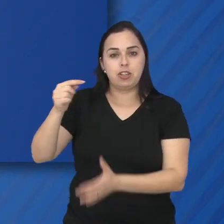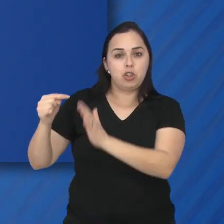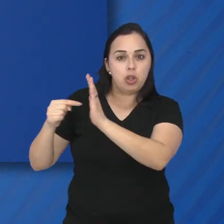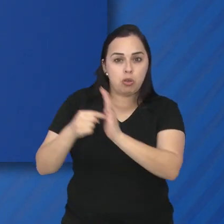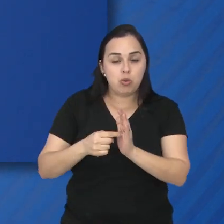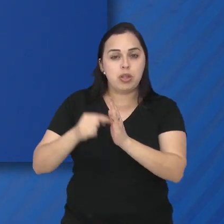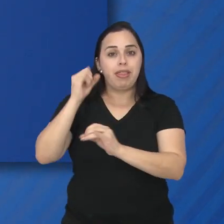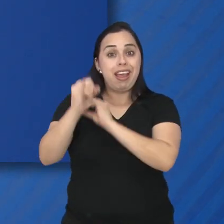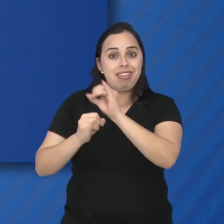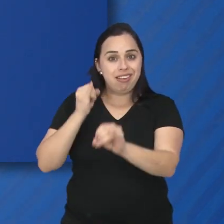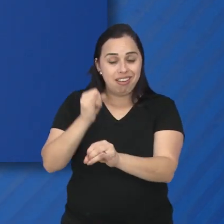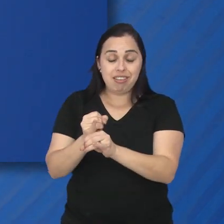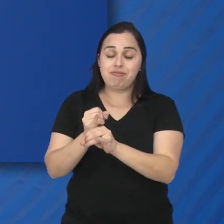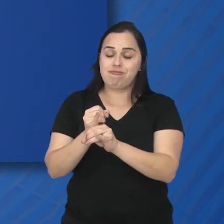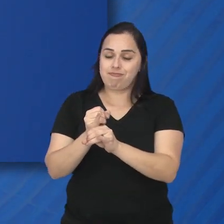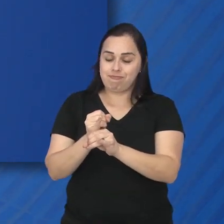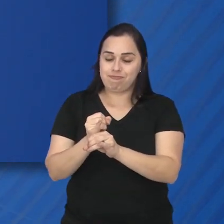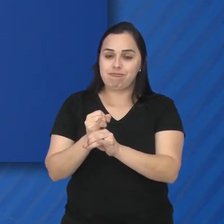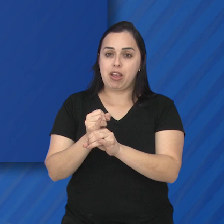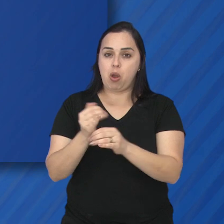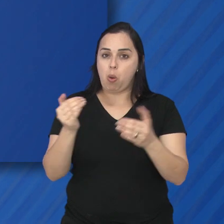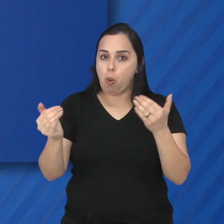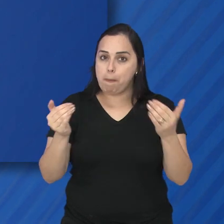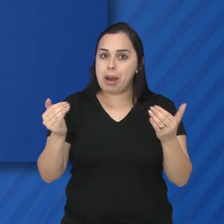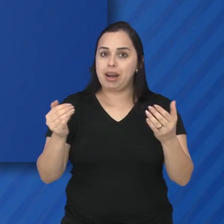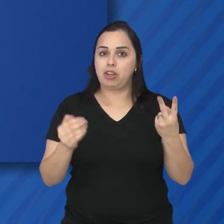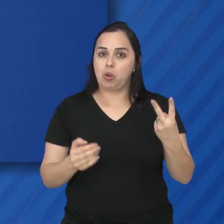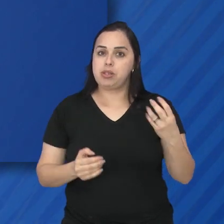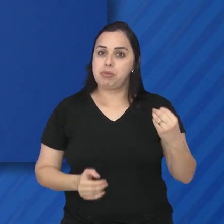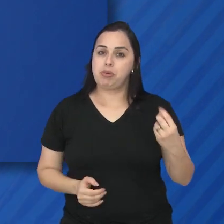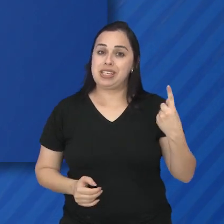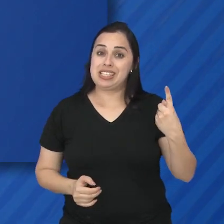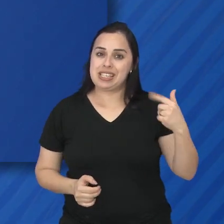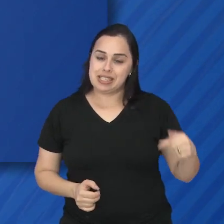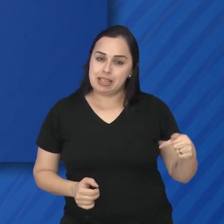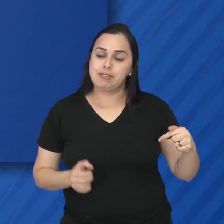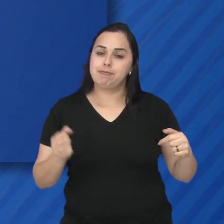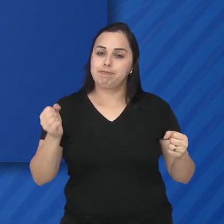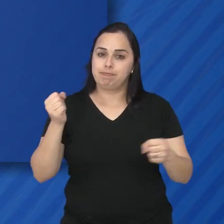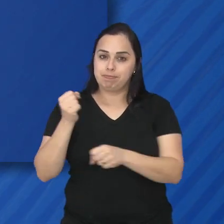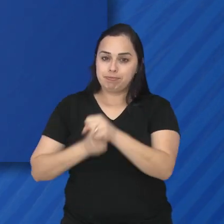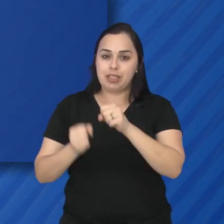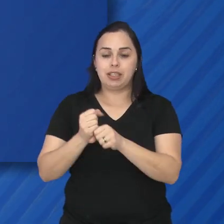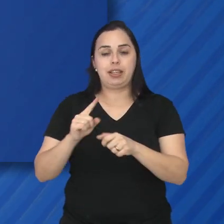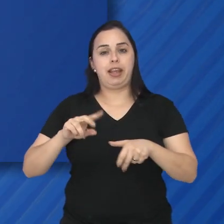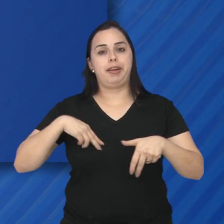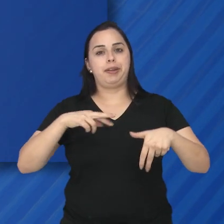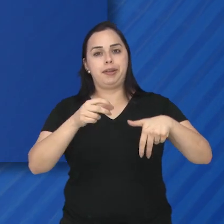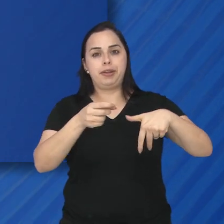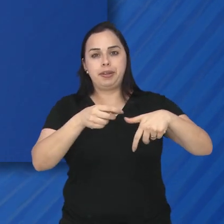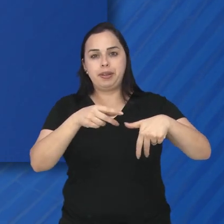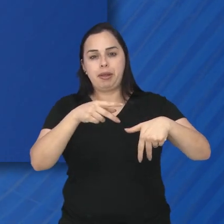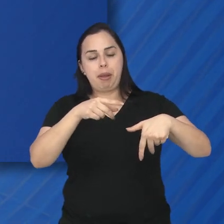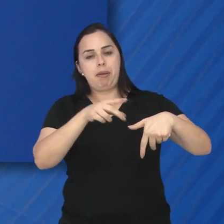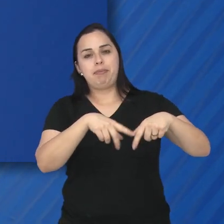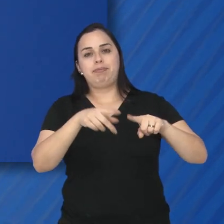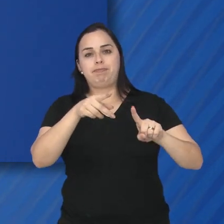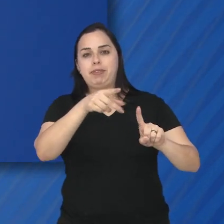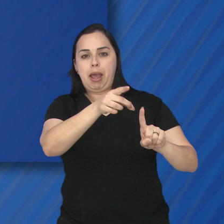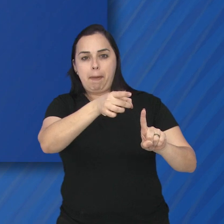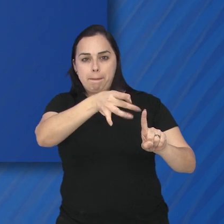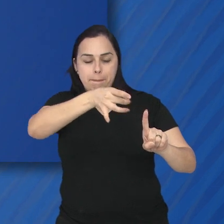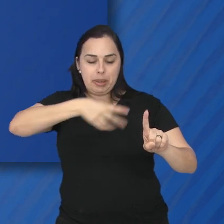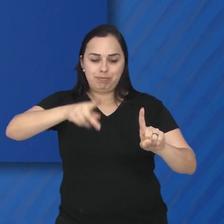Nacional de denúncias de crime cibernéticos o maior número desde 2017 entre os crimes xenofobia